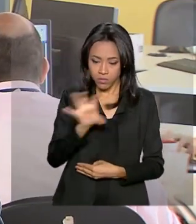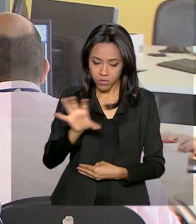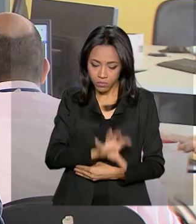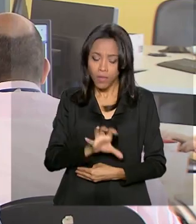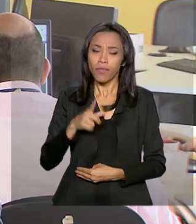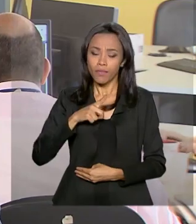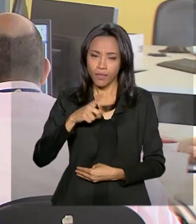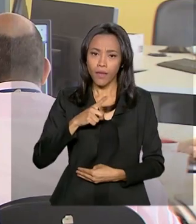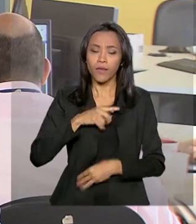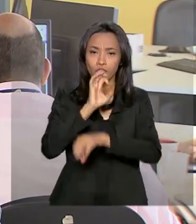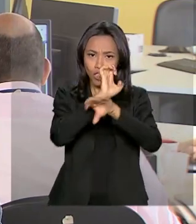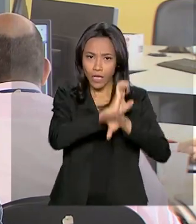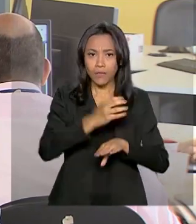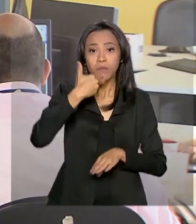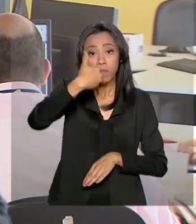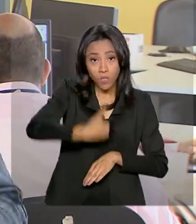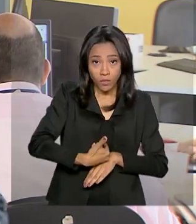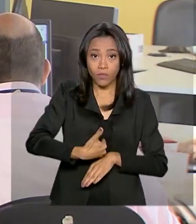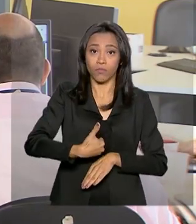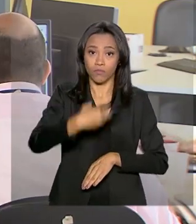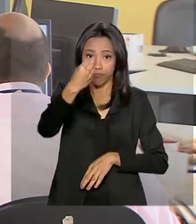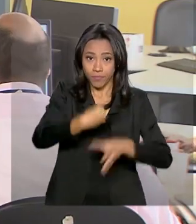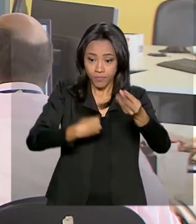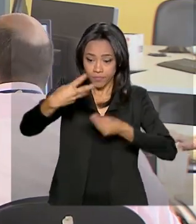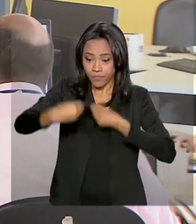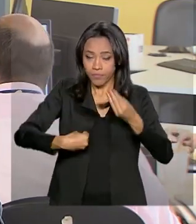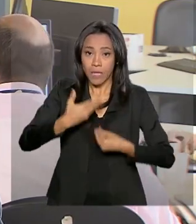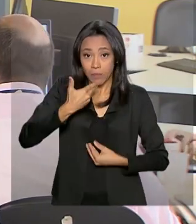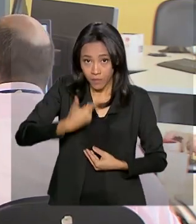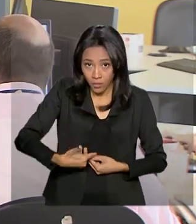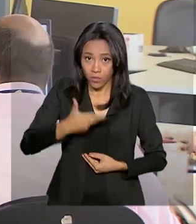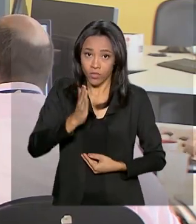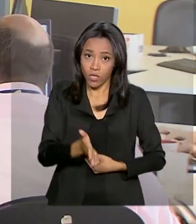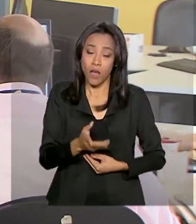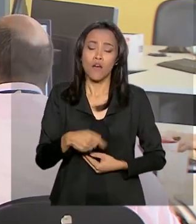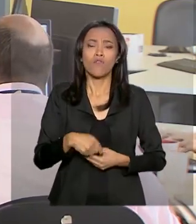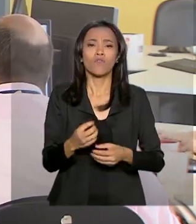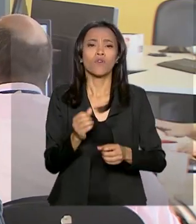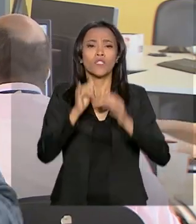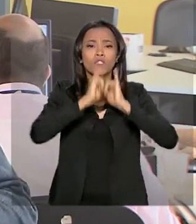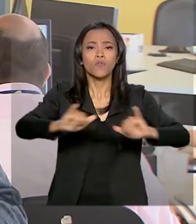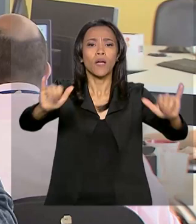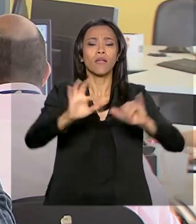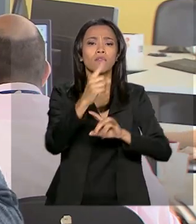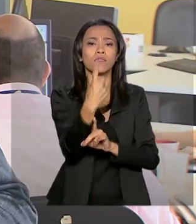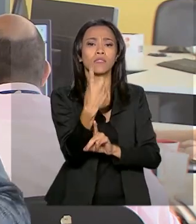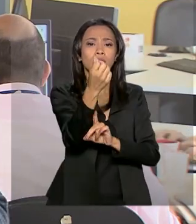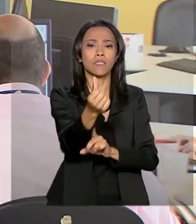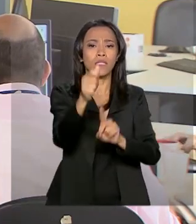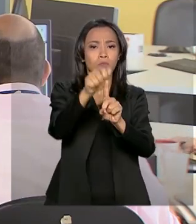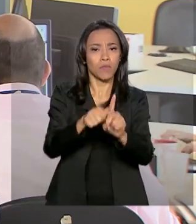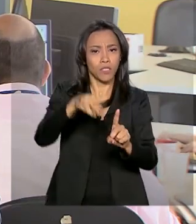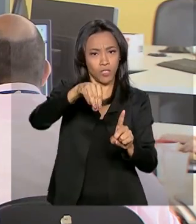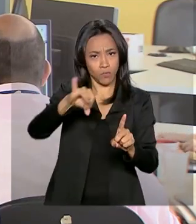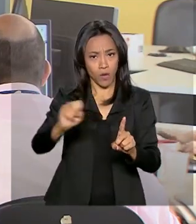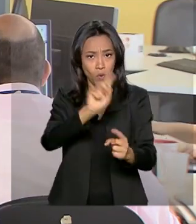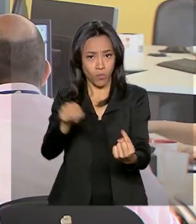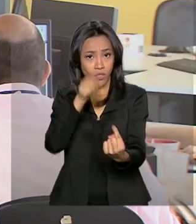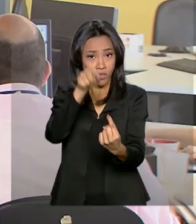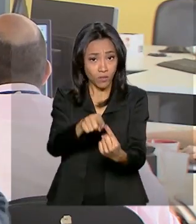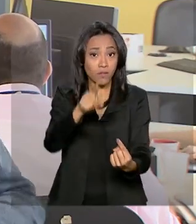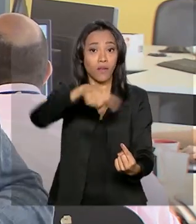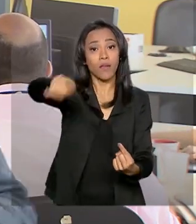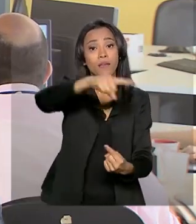solicitações para participar do programa. A iniciativa foi lançada no dia 16 de maio. O objetivo é ampliar o acesso da